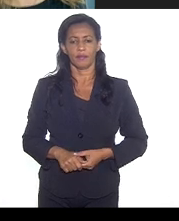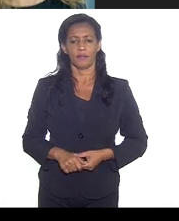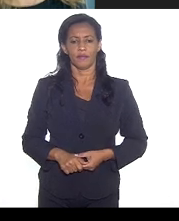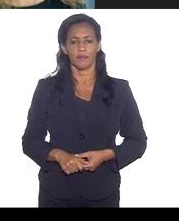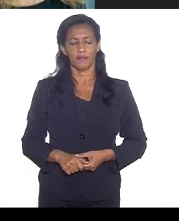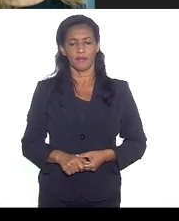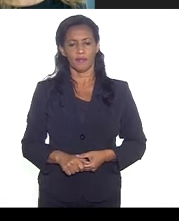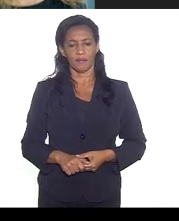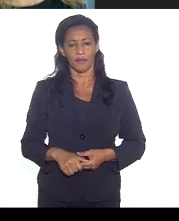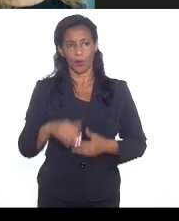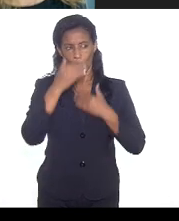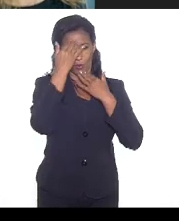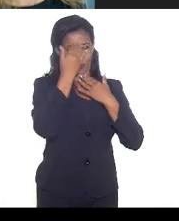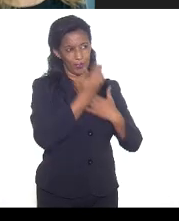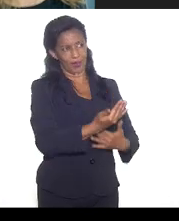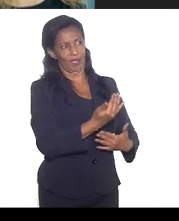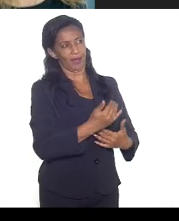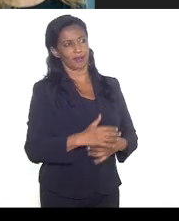Sim. Obrigado.